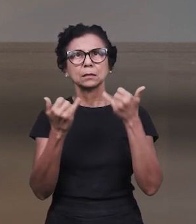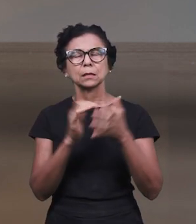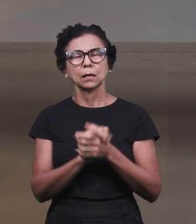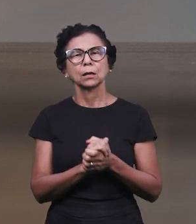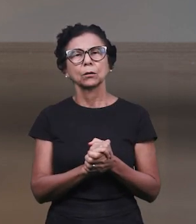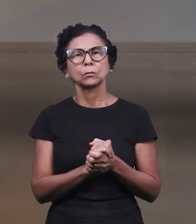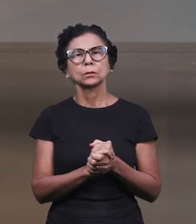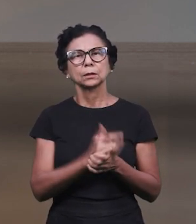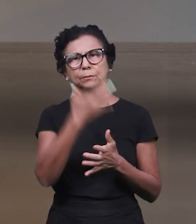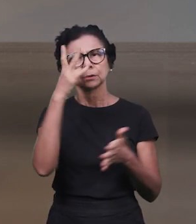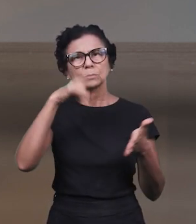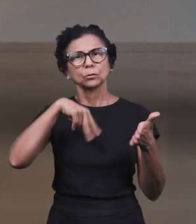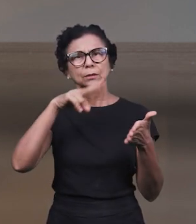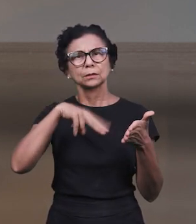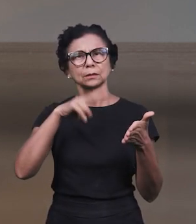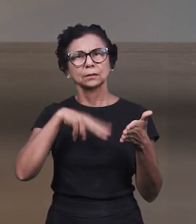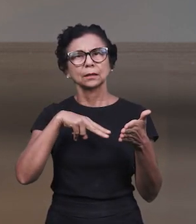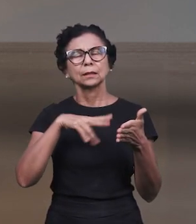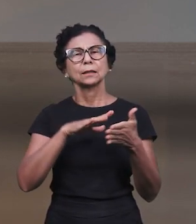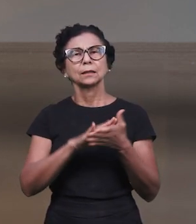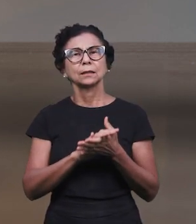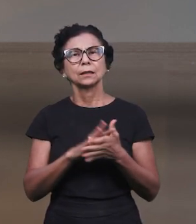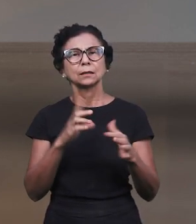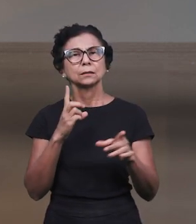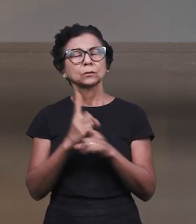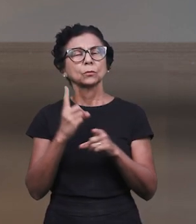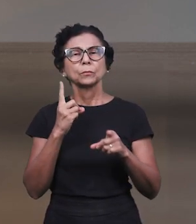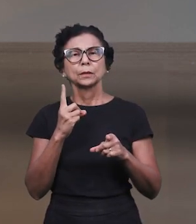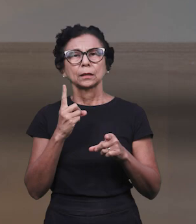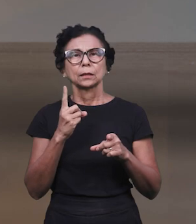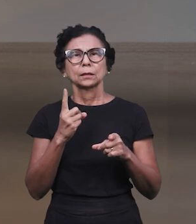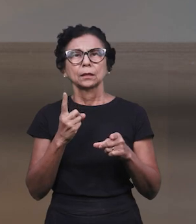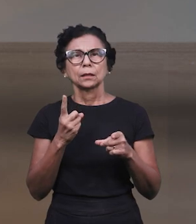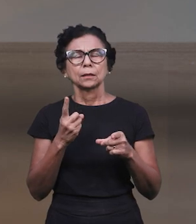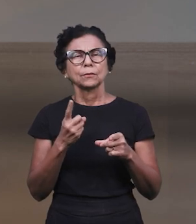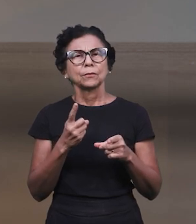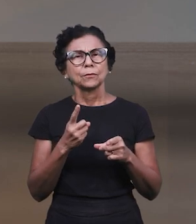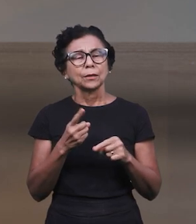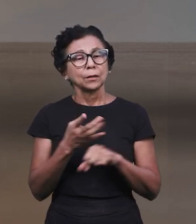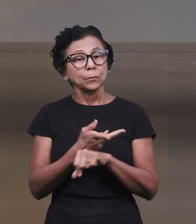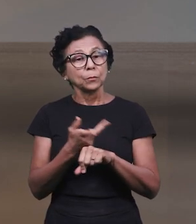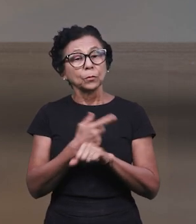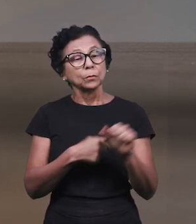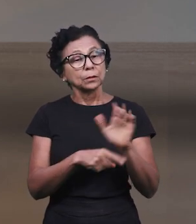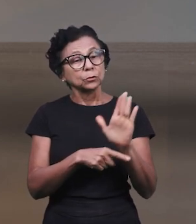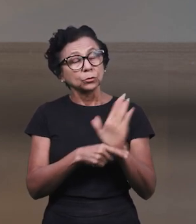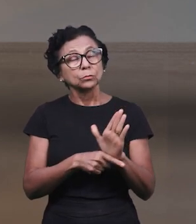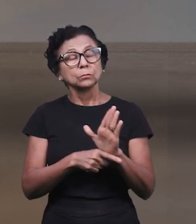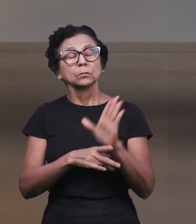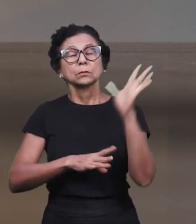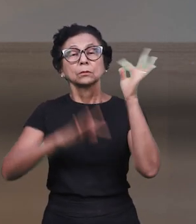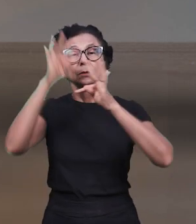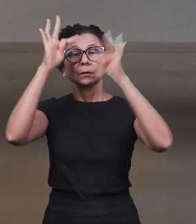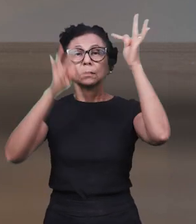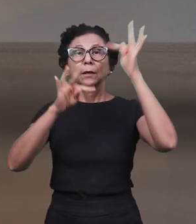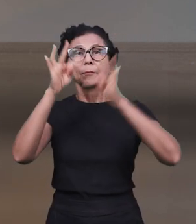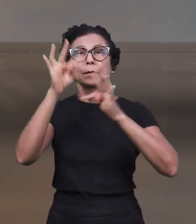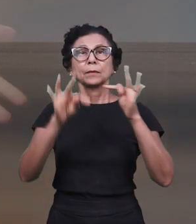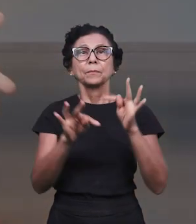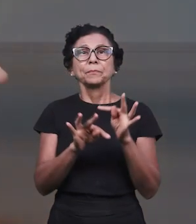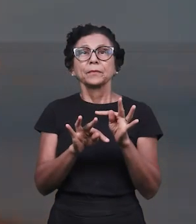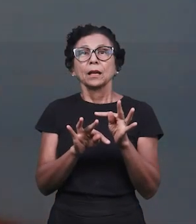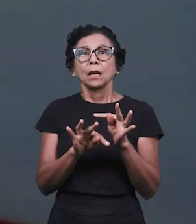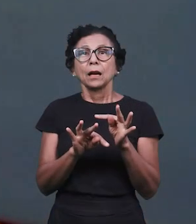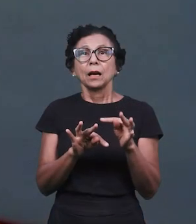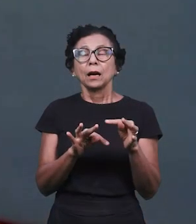pessoas lerem, se informarem, saber que busquem ajuda. Busca ajuda, busca um tratamento, sabe? Não tem, mas não